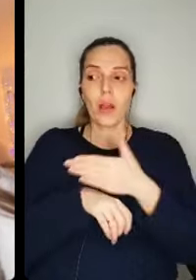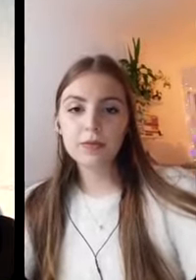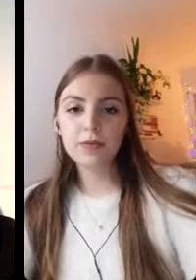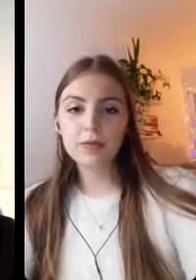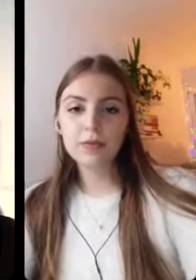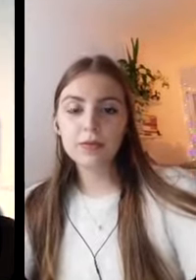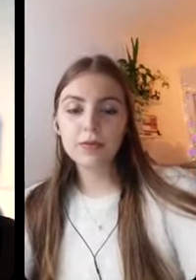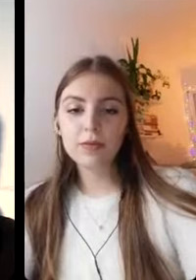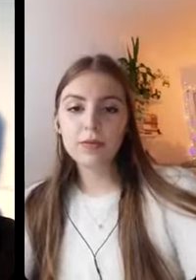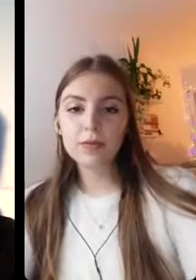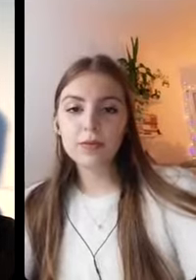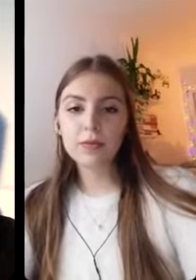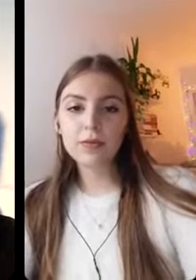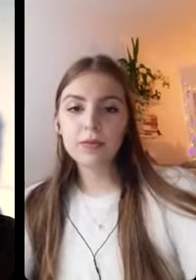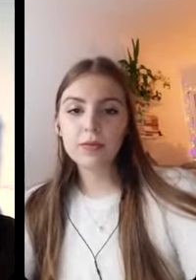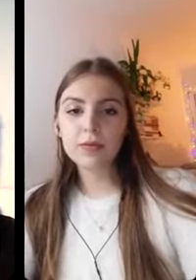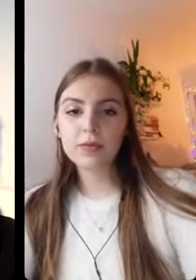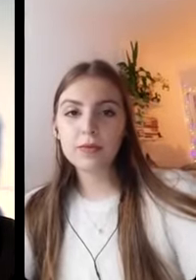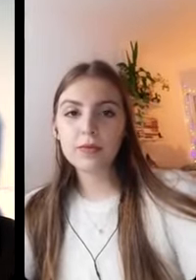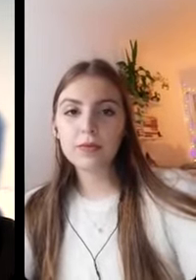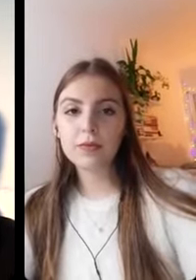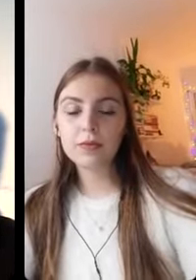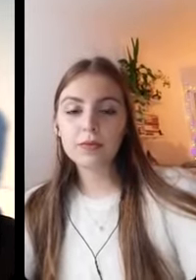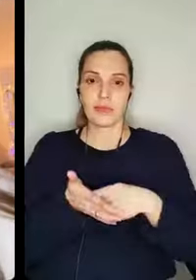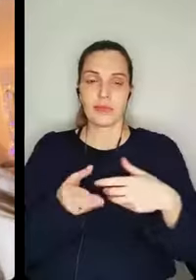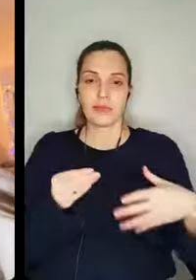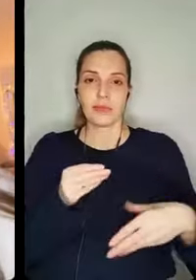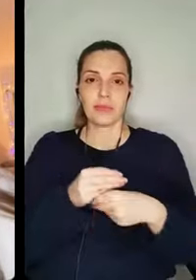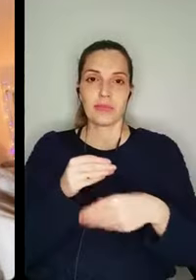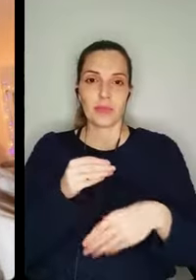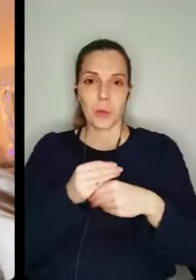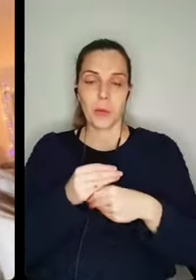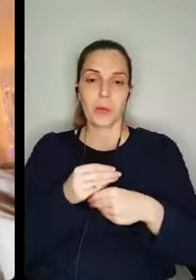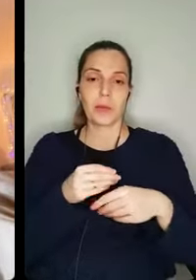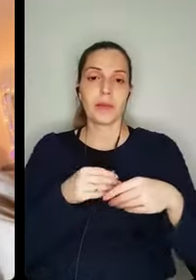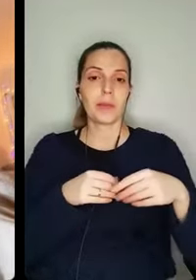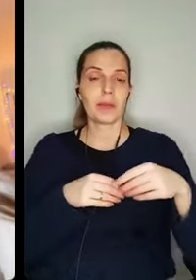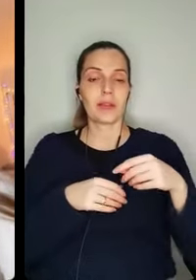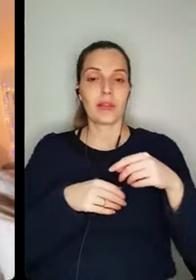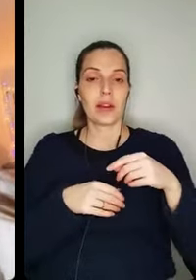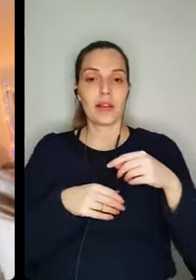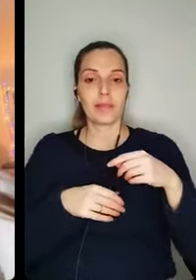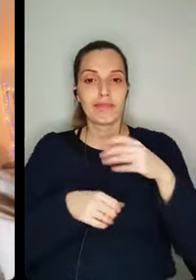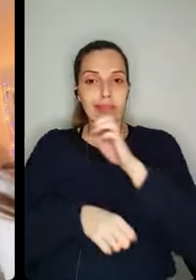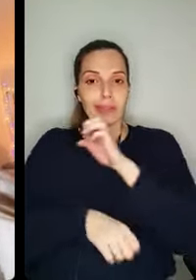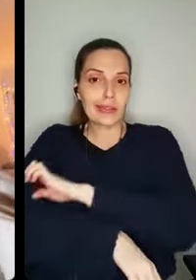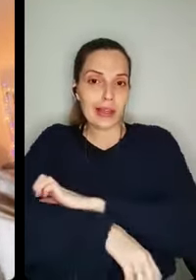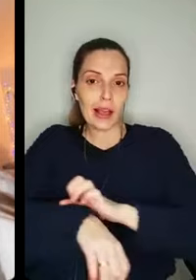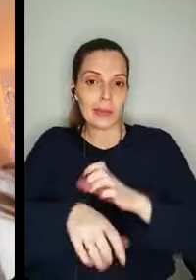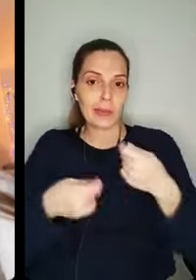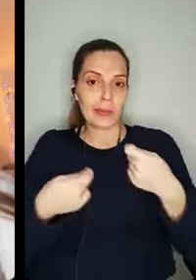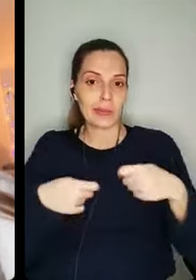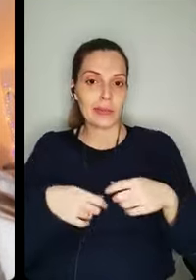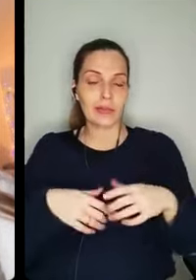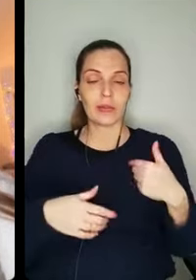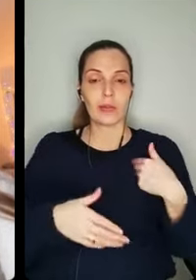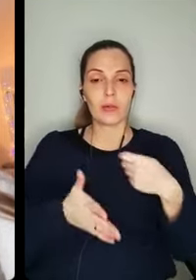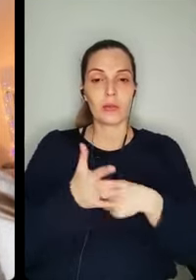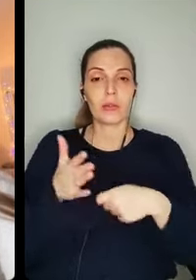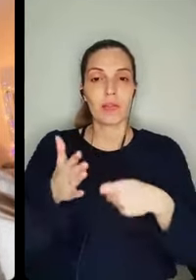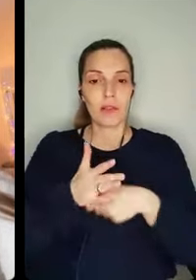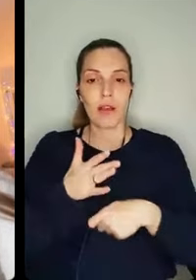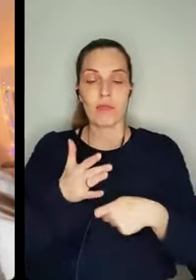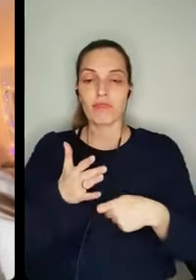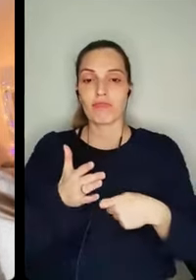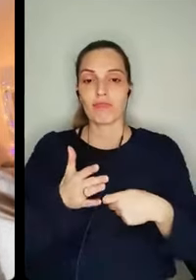complementares, vou ter que fazer as cadeiras obrigatórias, passar pelos estágios. Então, bom, eu vou tentar passar por tudo isso da melhor